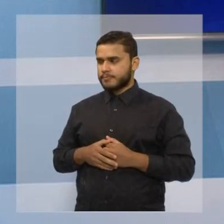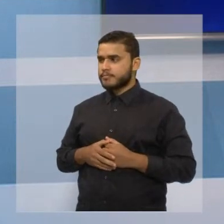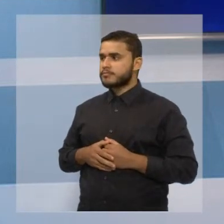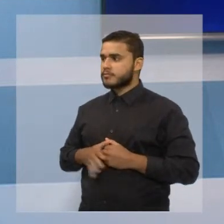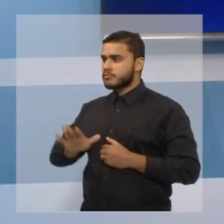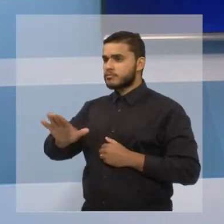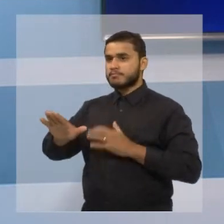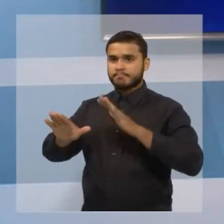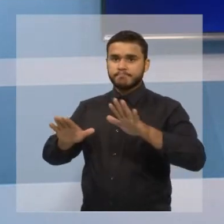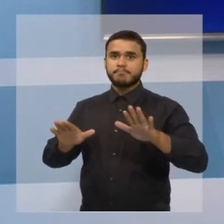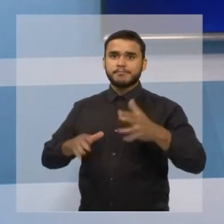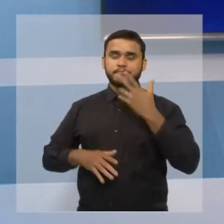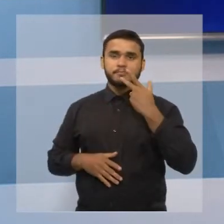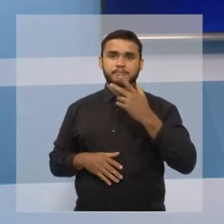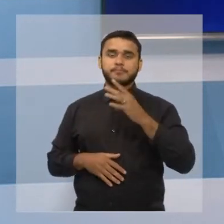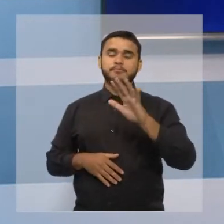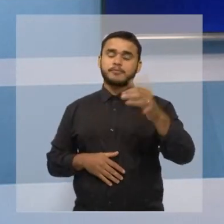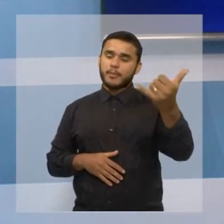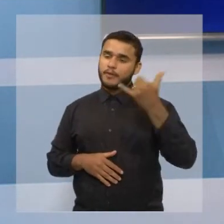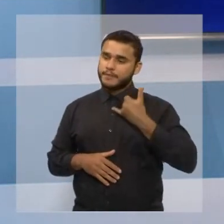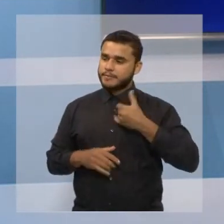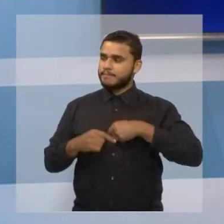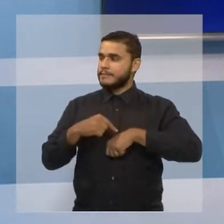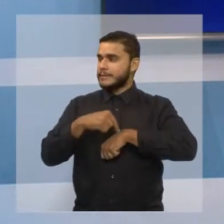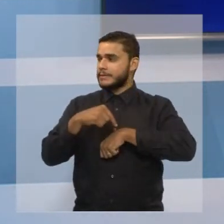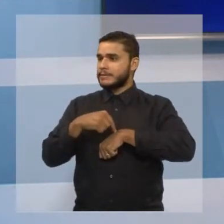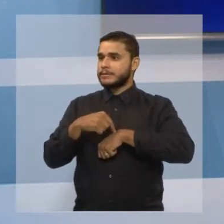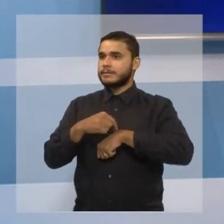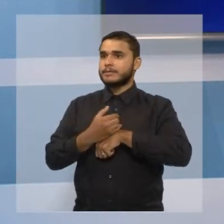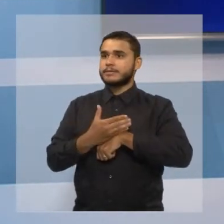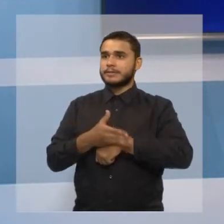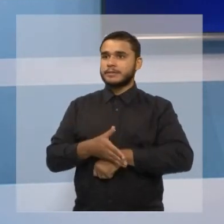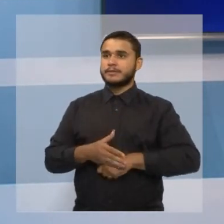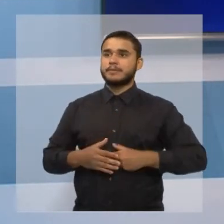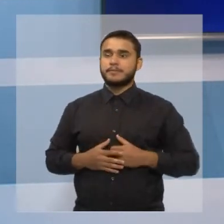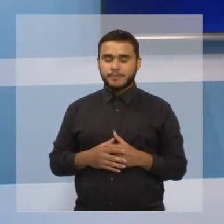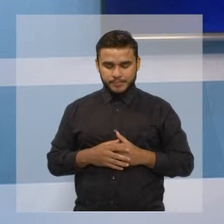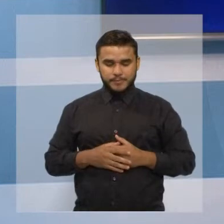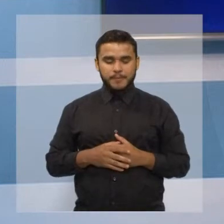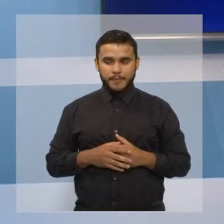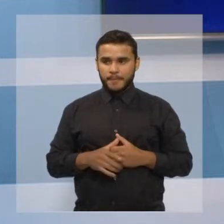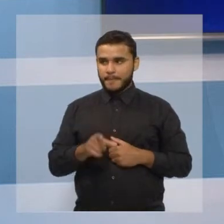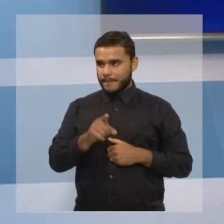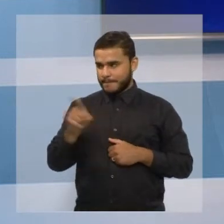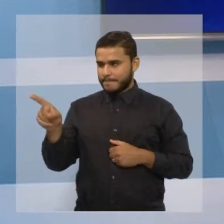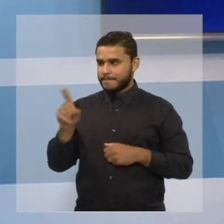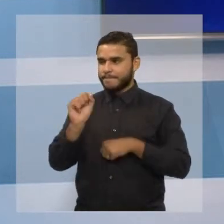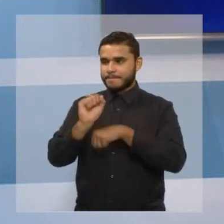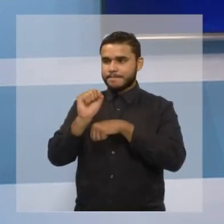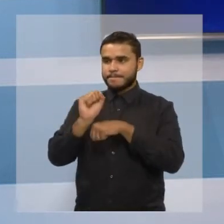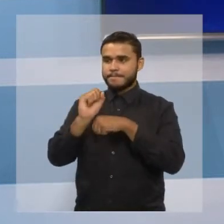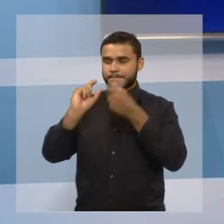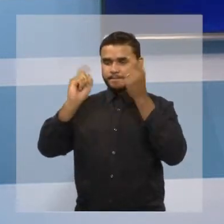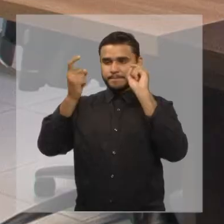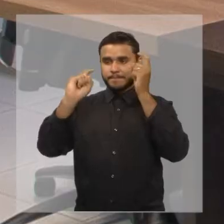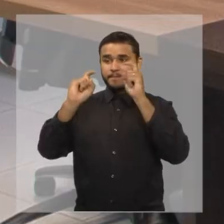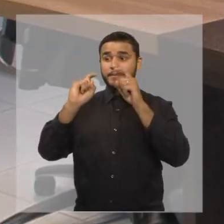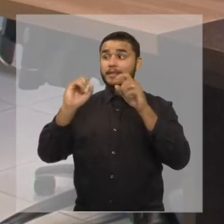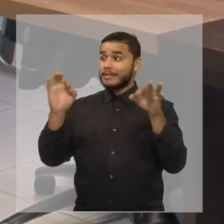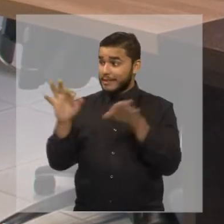que nosso tempo já estourou, já ultrapassei aqui bem uns 3 minutos. Vocês vão guardar essa discussão para os bastidores